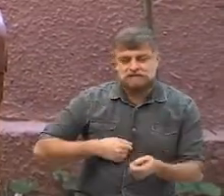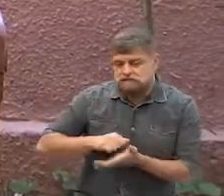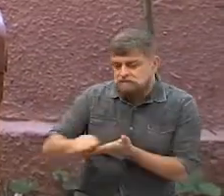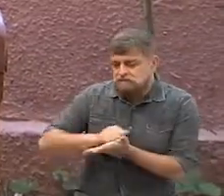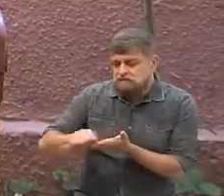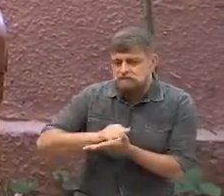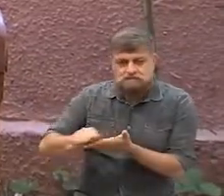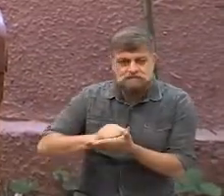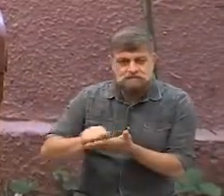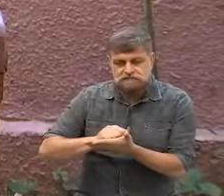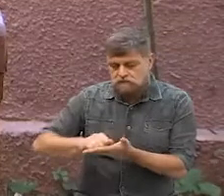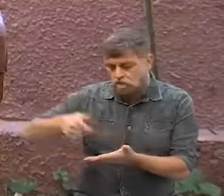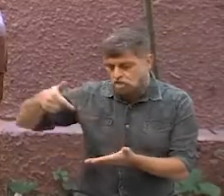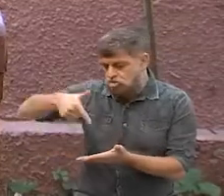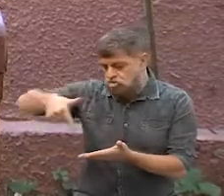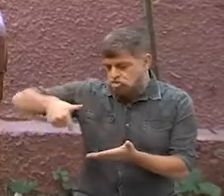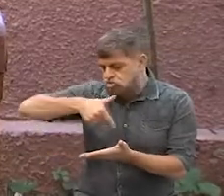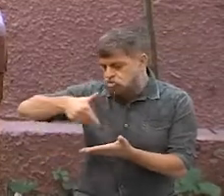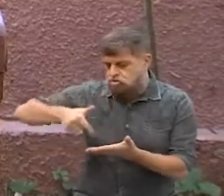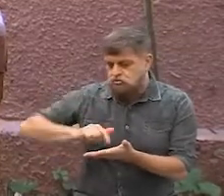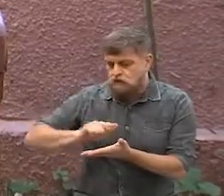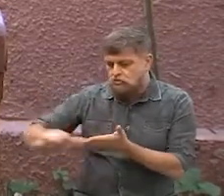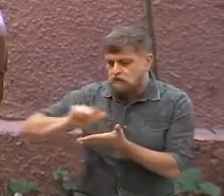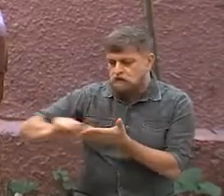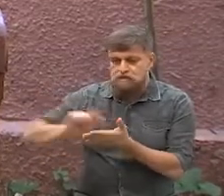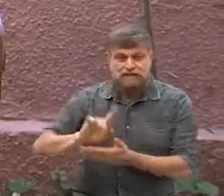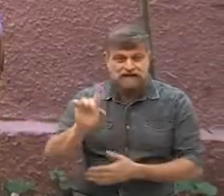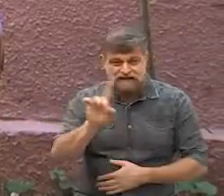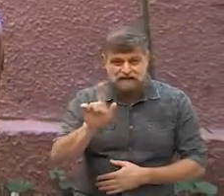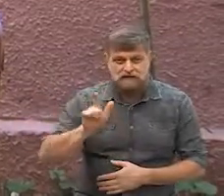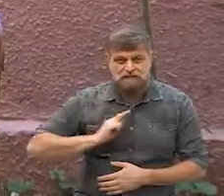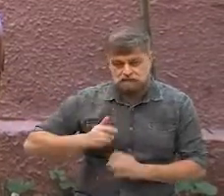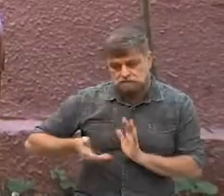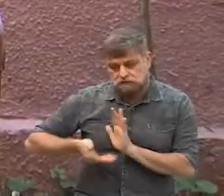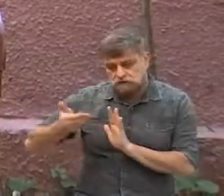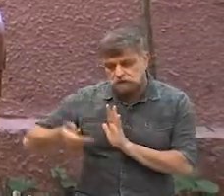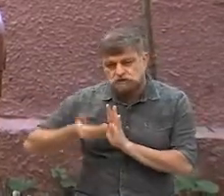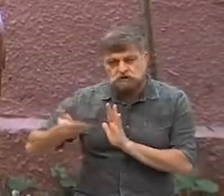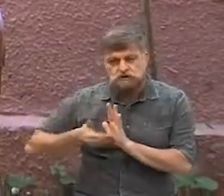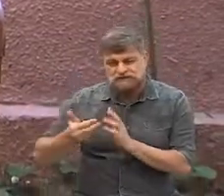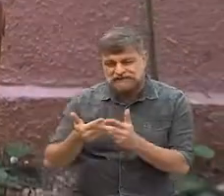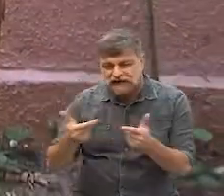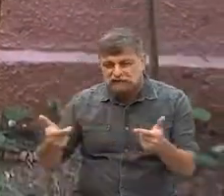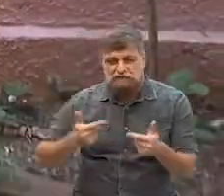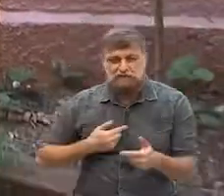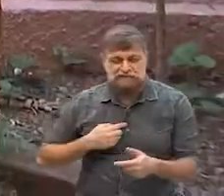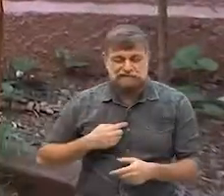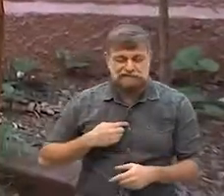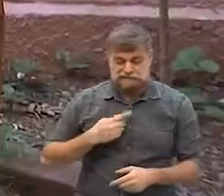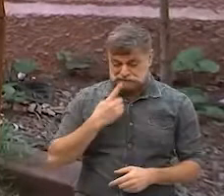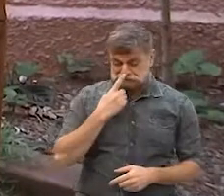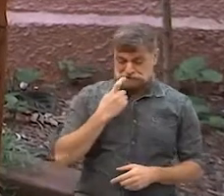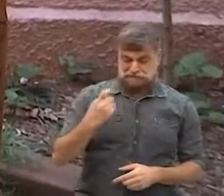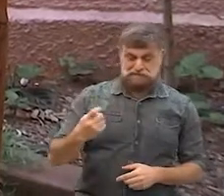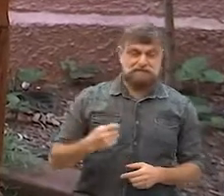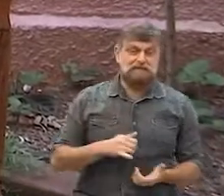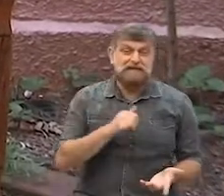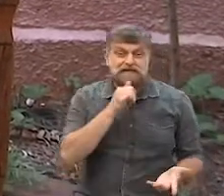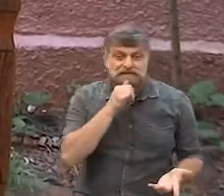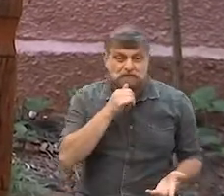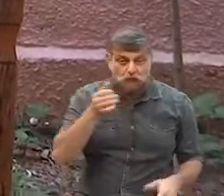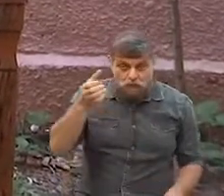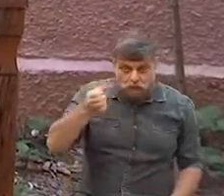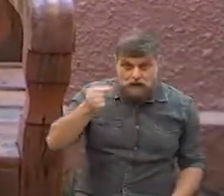higienizar profundamente as embalagens, mas tirar aquele grosso de coisas que azedam, estragam, como leite, por